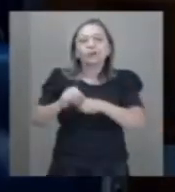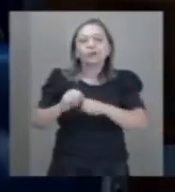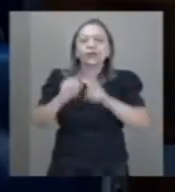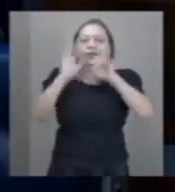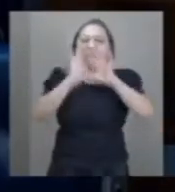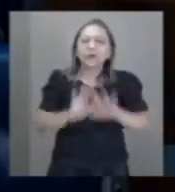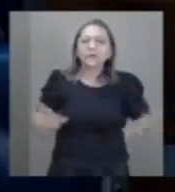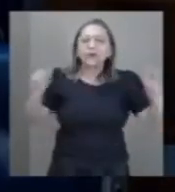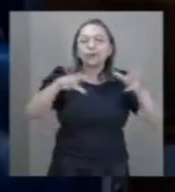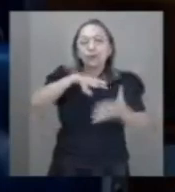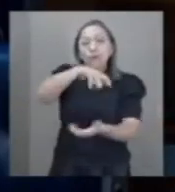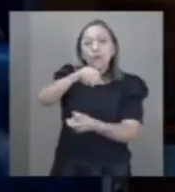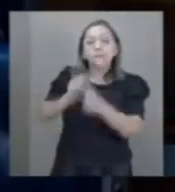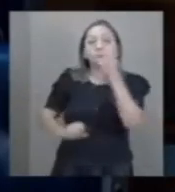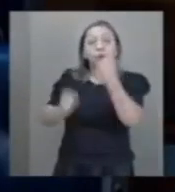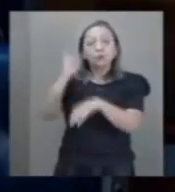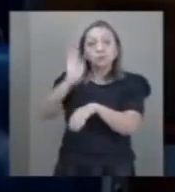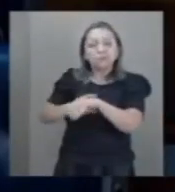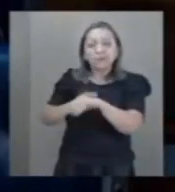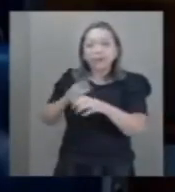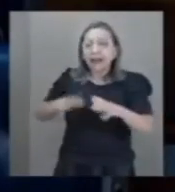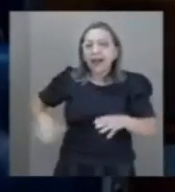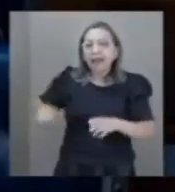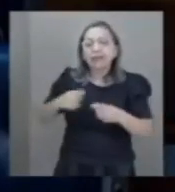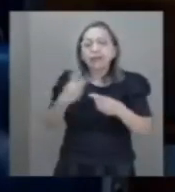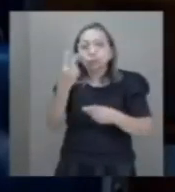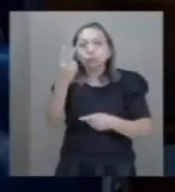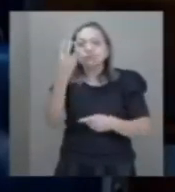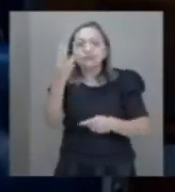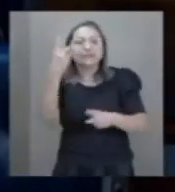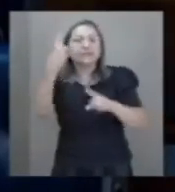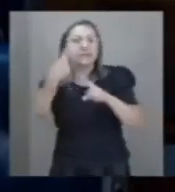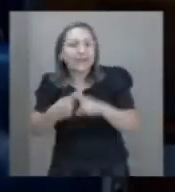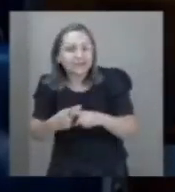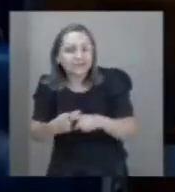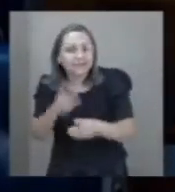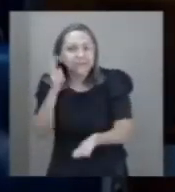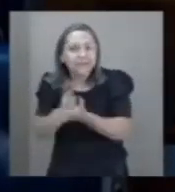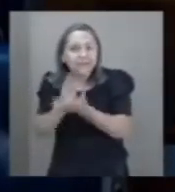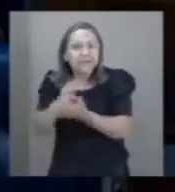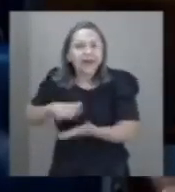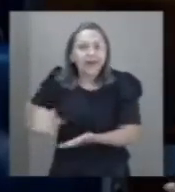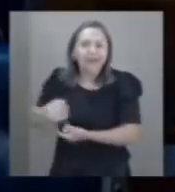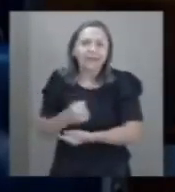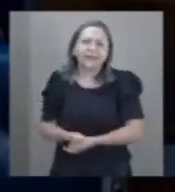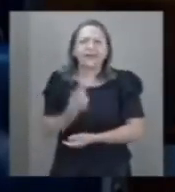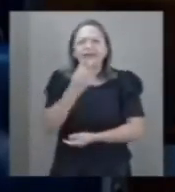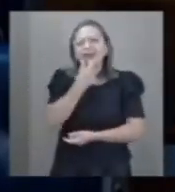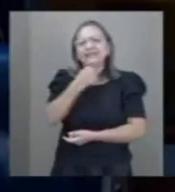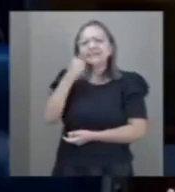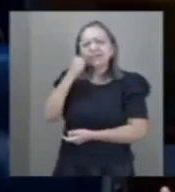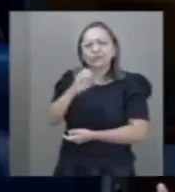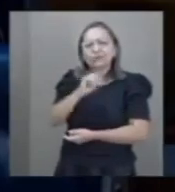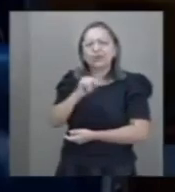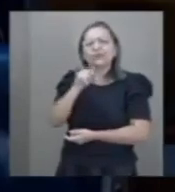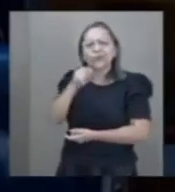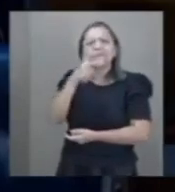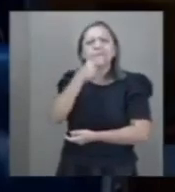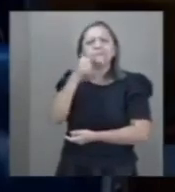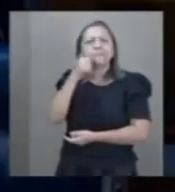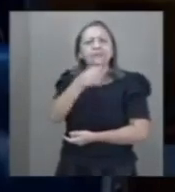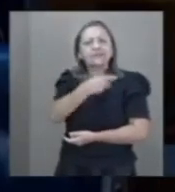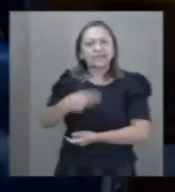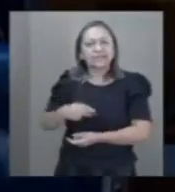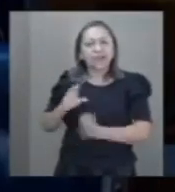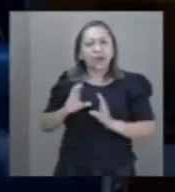do mundo, que produz na mesma área duas a três vezes. Senadora Soraya, a senhora é a presidente da Comissão de Agricultura agora.